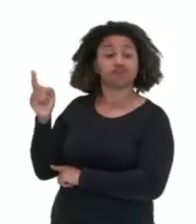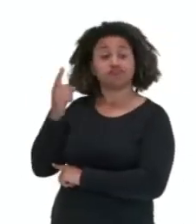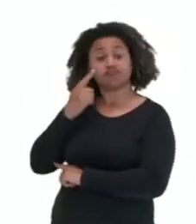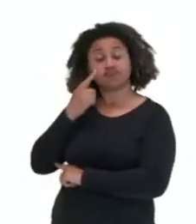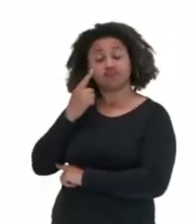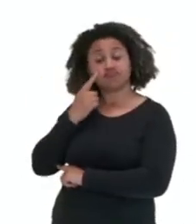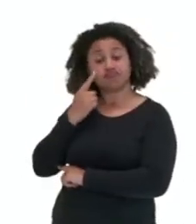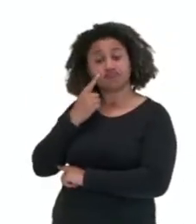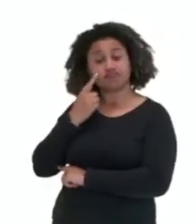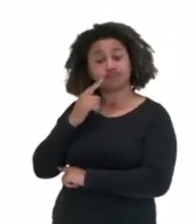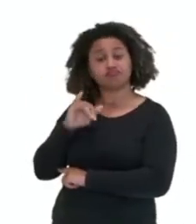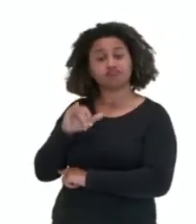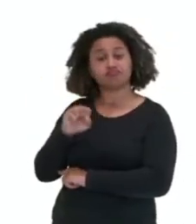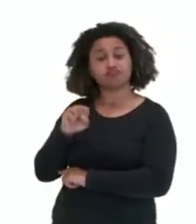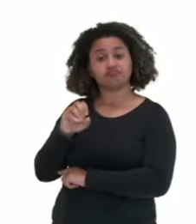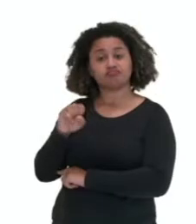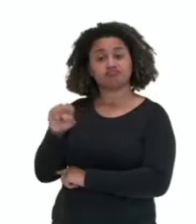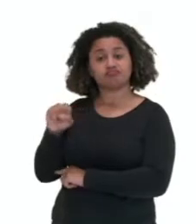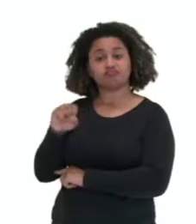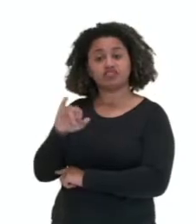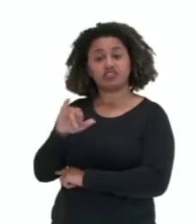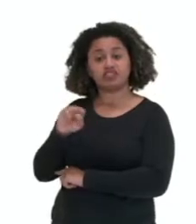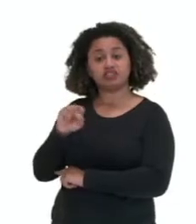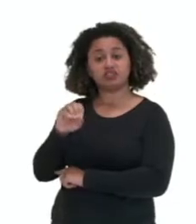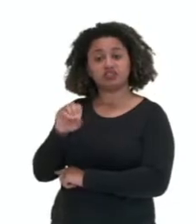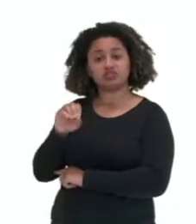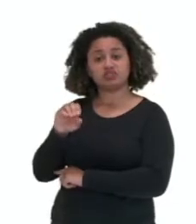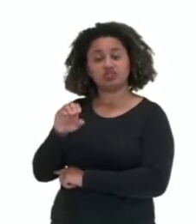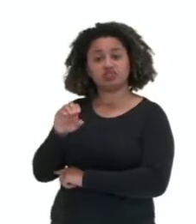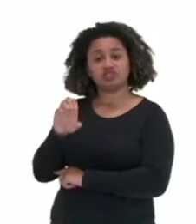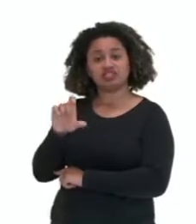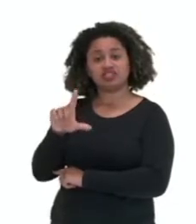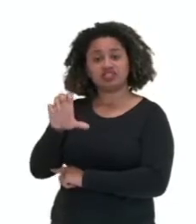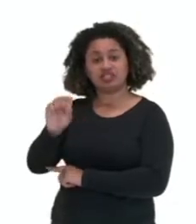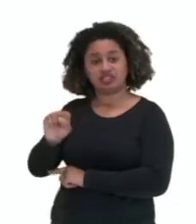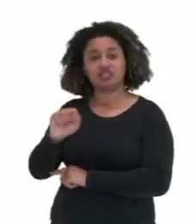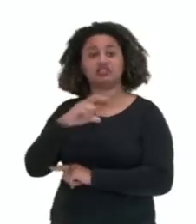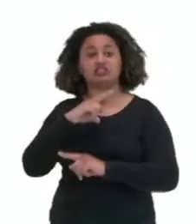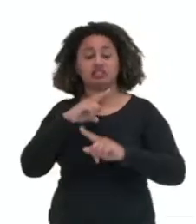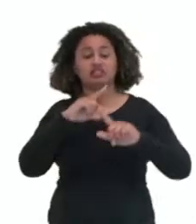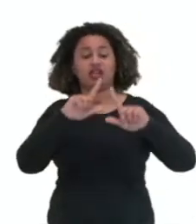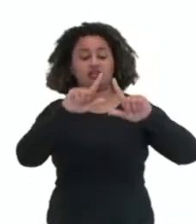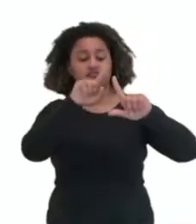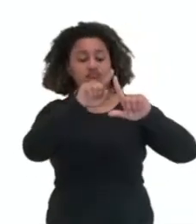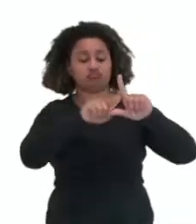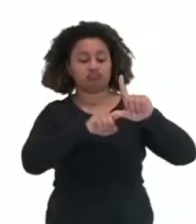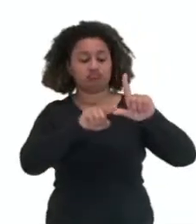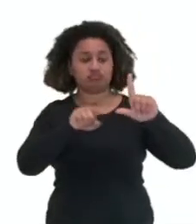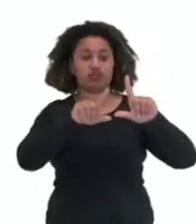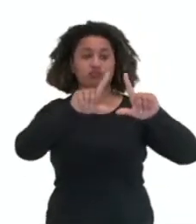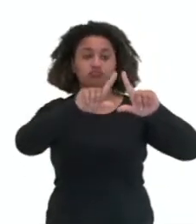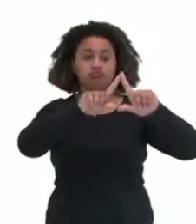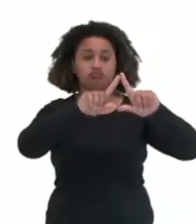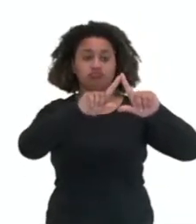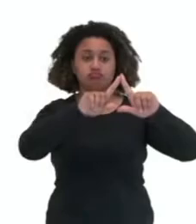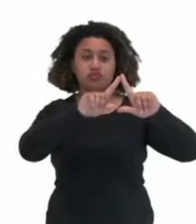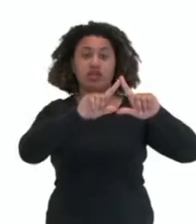né? E classificado de acordo com o número de lados. Temos ainda um triângulo